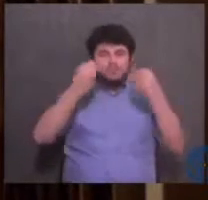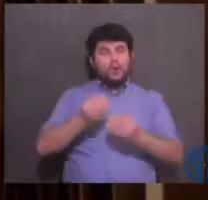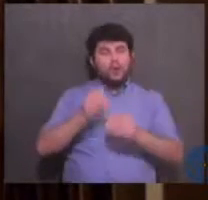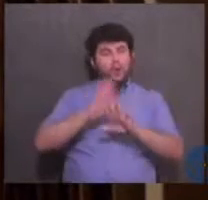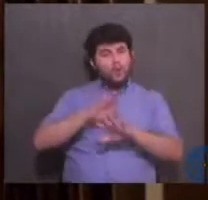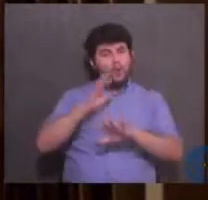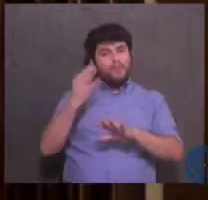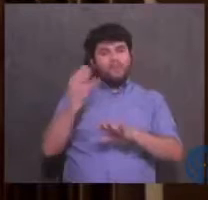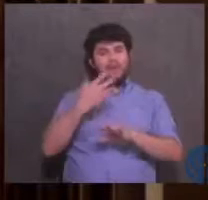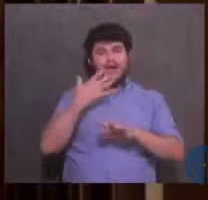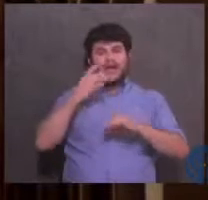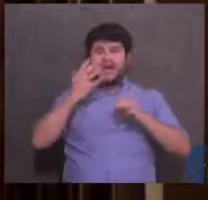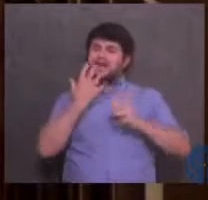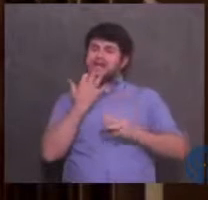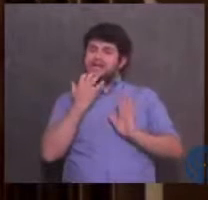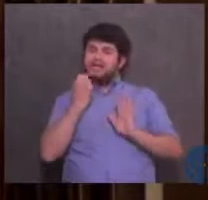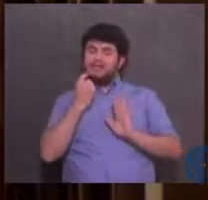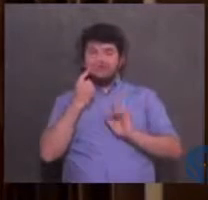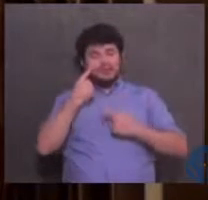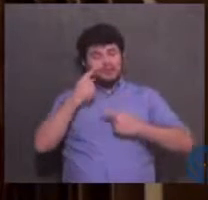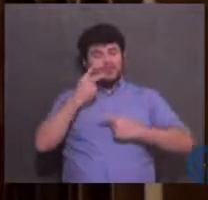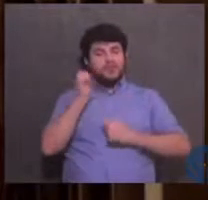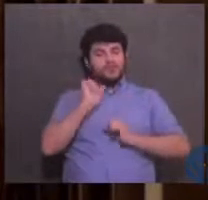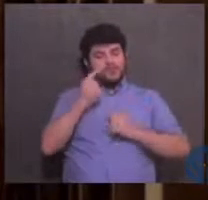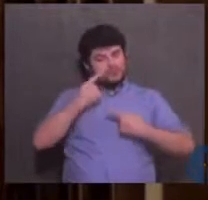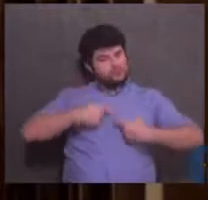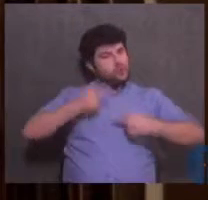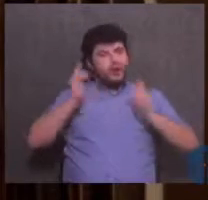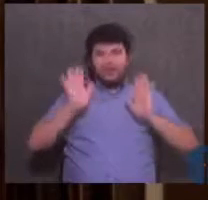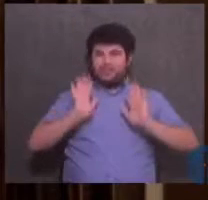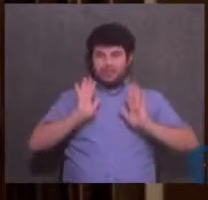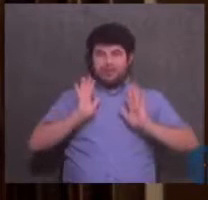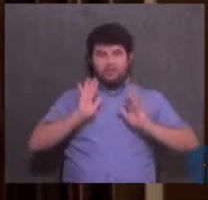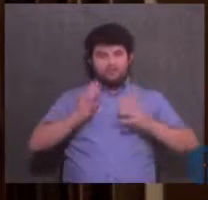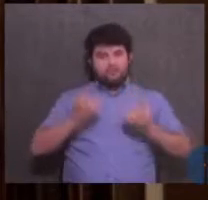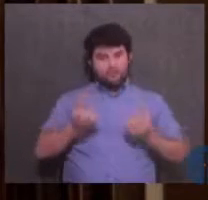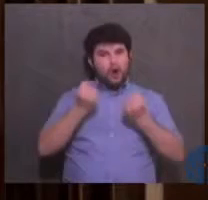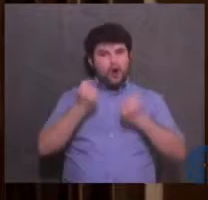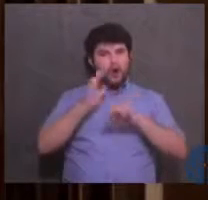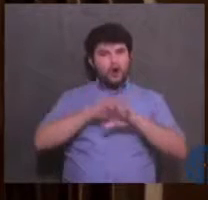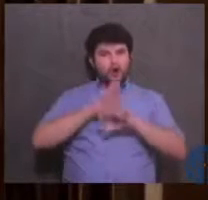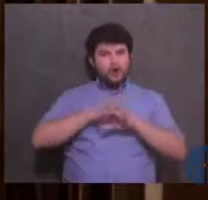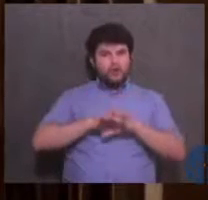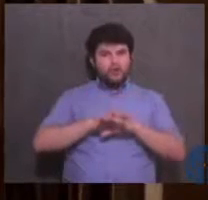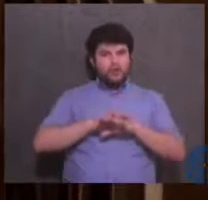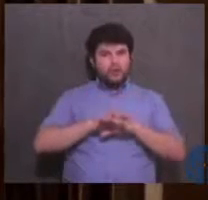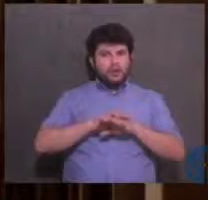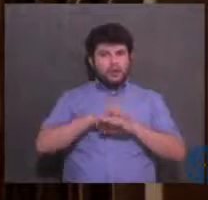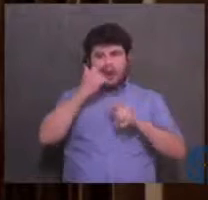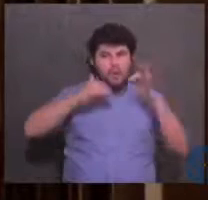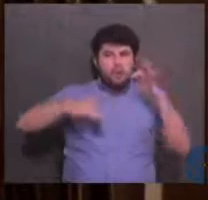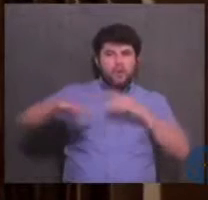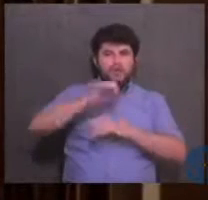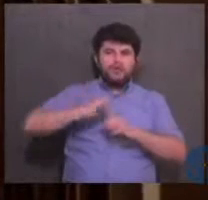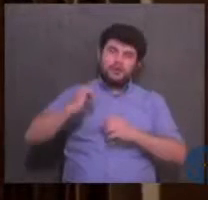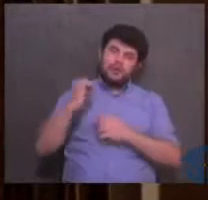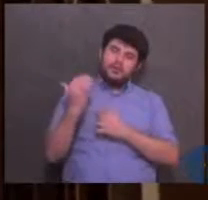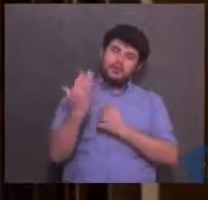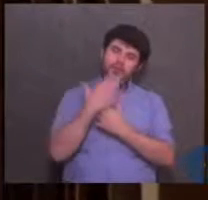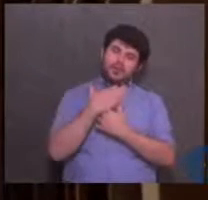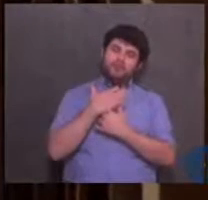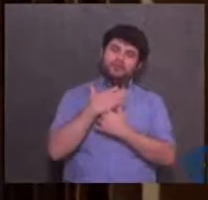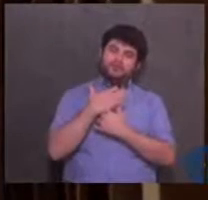não hesitastes em expor a tua vida por causa da humilhação do nosso povo, mas